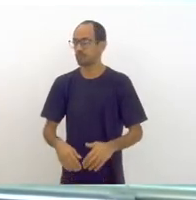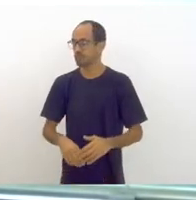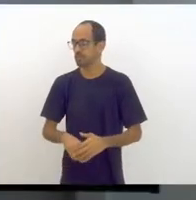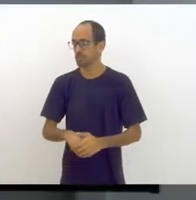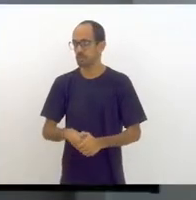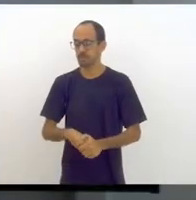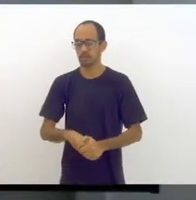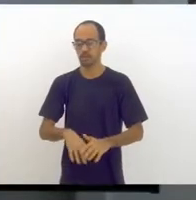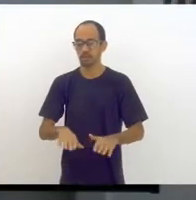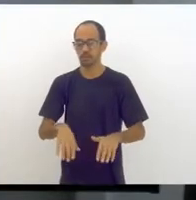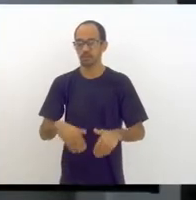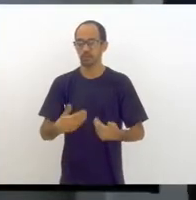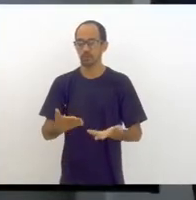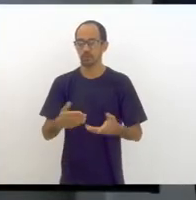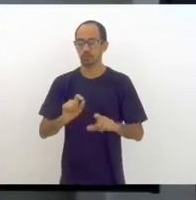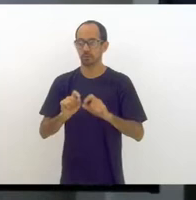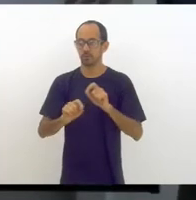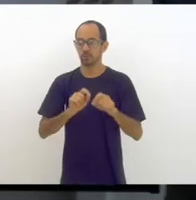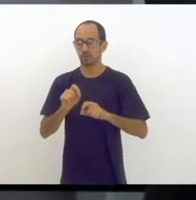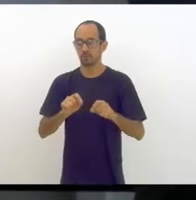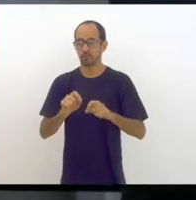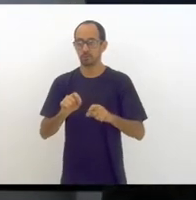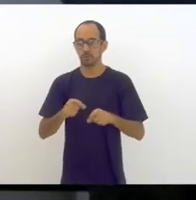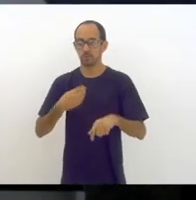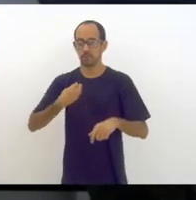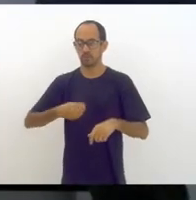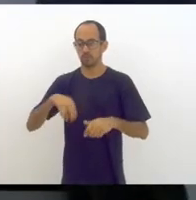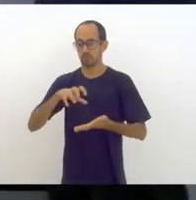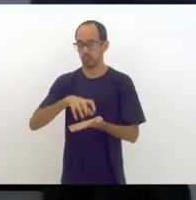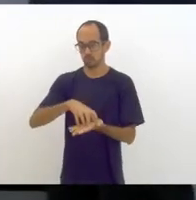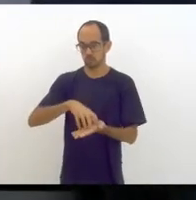outros, foi pensado, enquanto unidade de conservação,